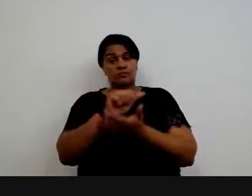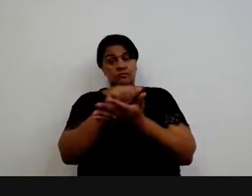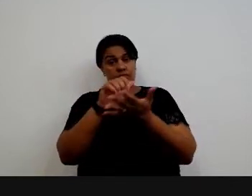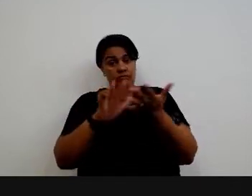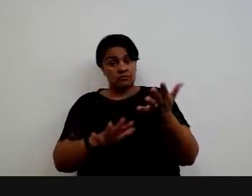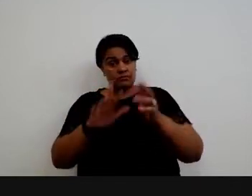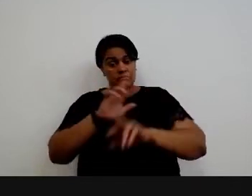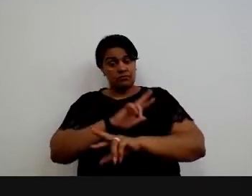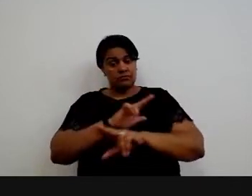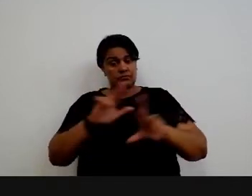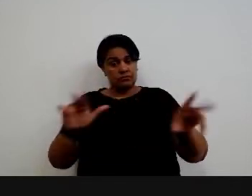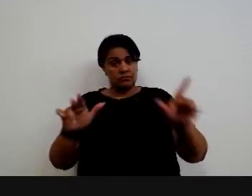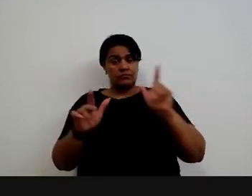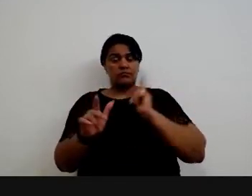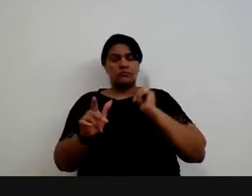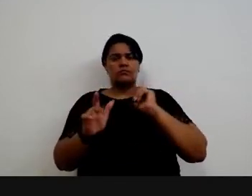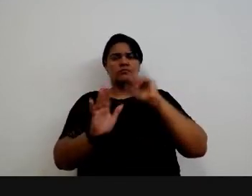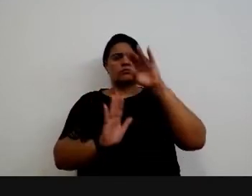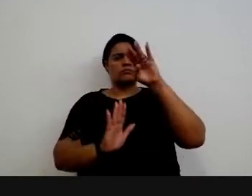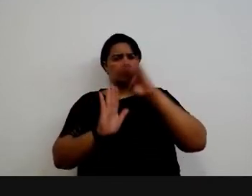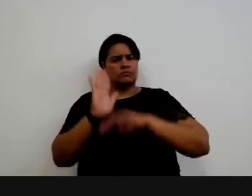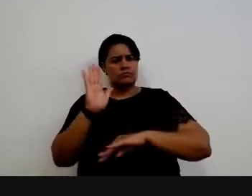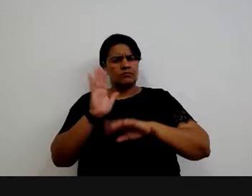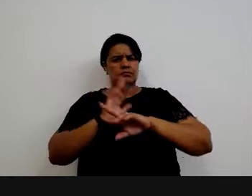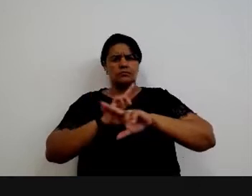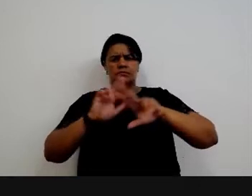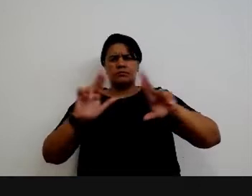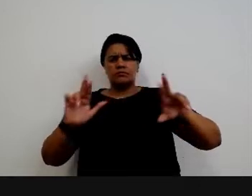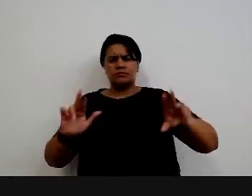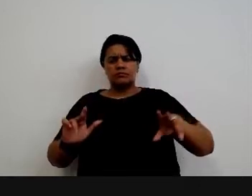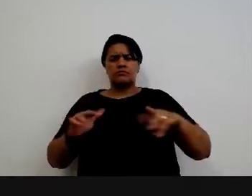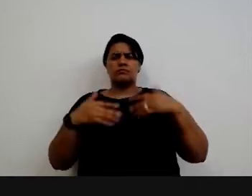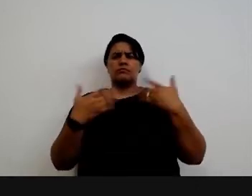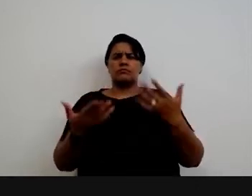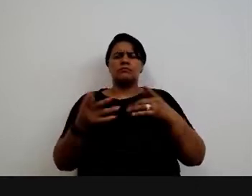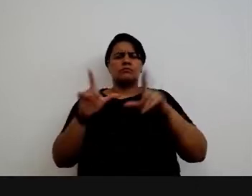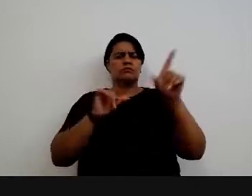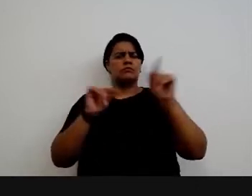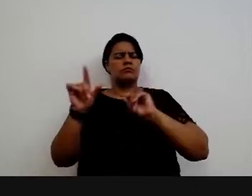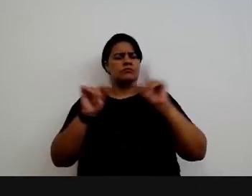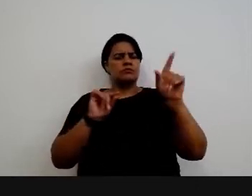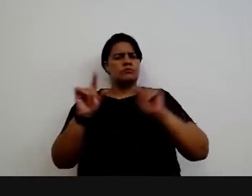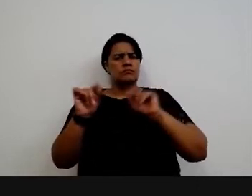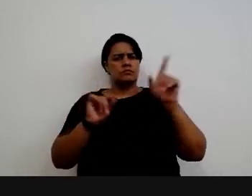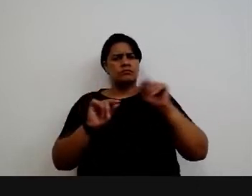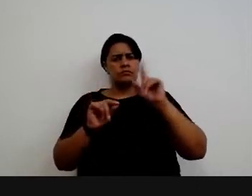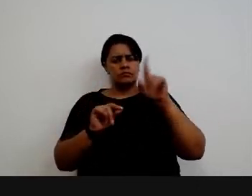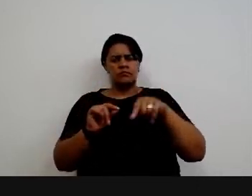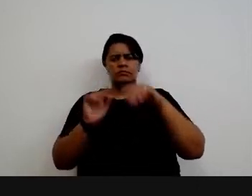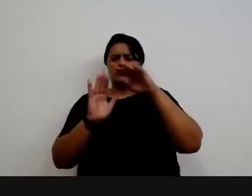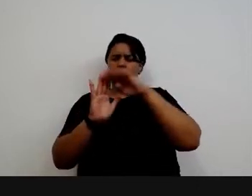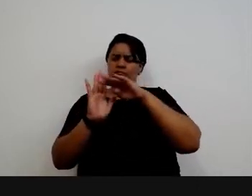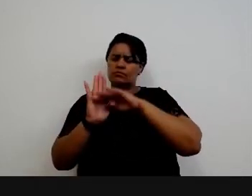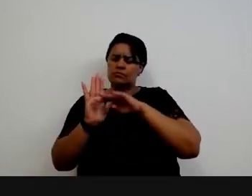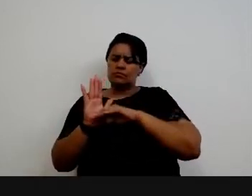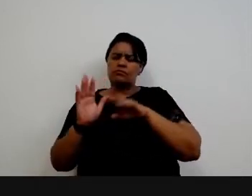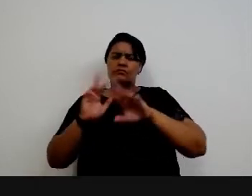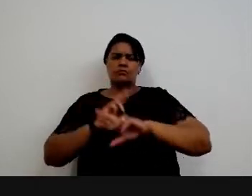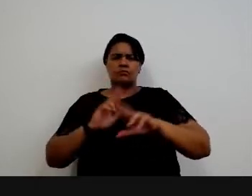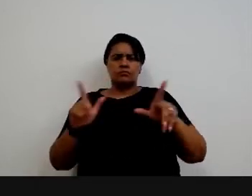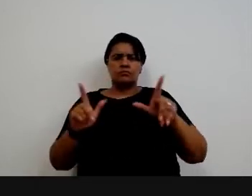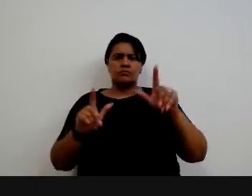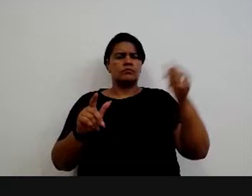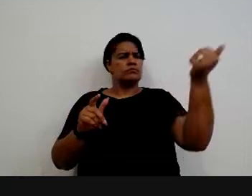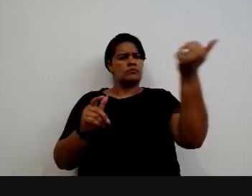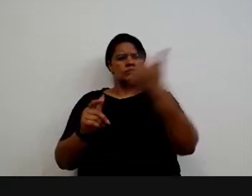diversas que compõem, né, programas de formatos diferentes, com escolhas. Esses formatos, quer dizer, não tem um